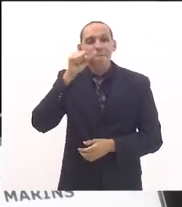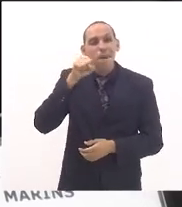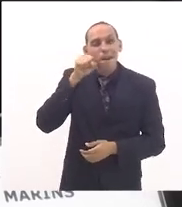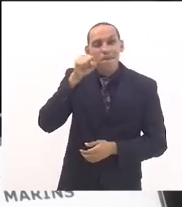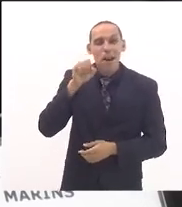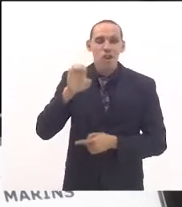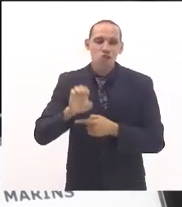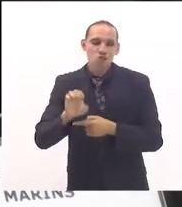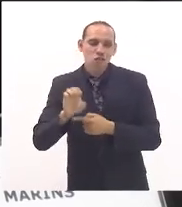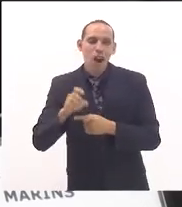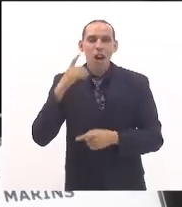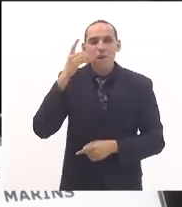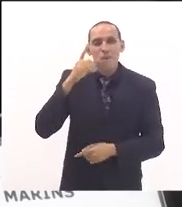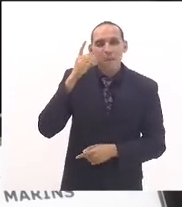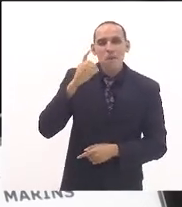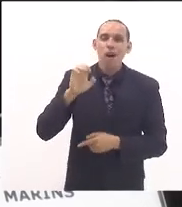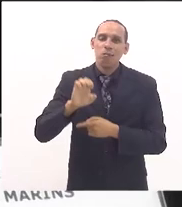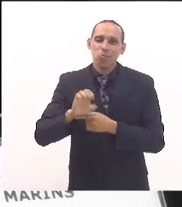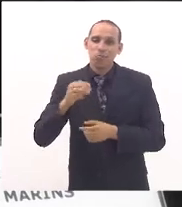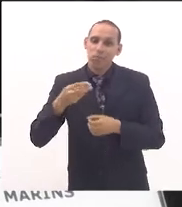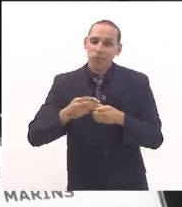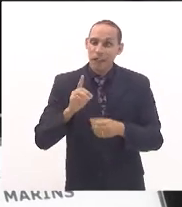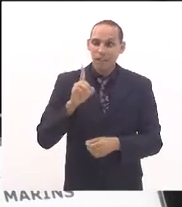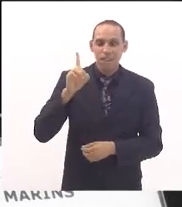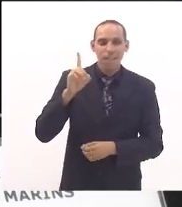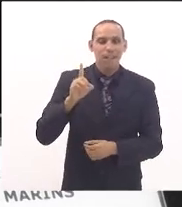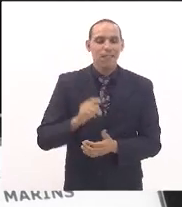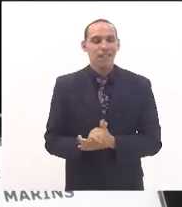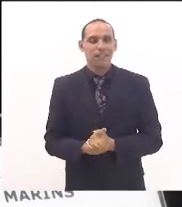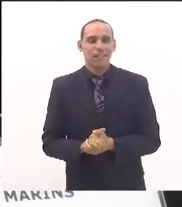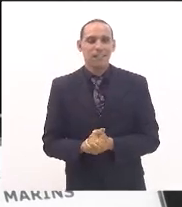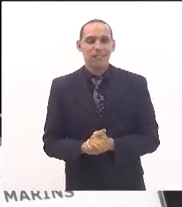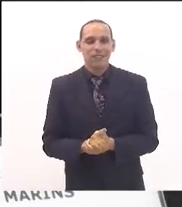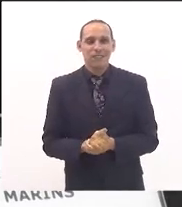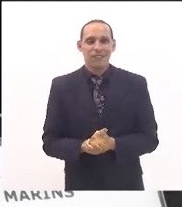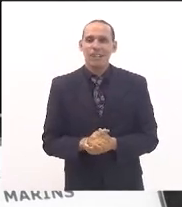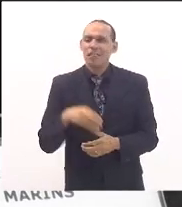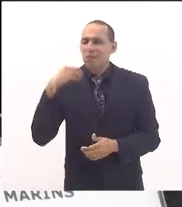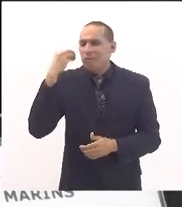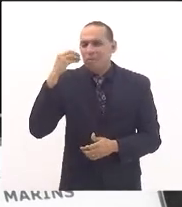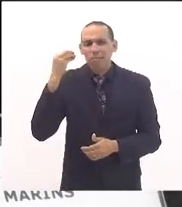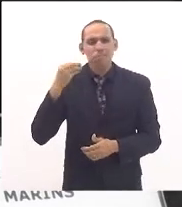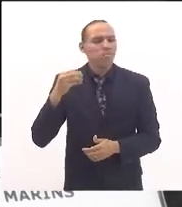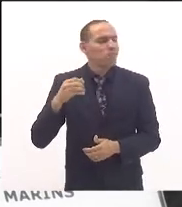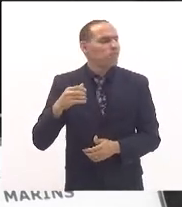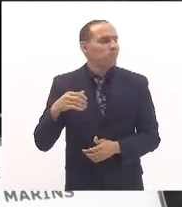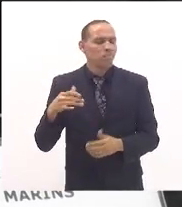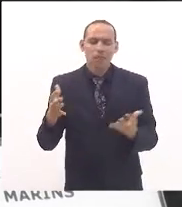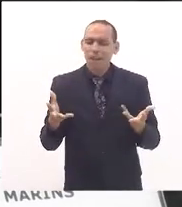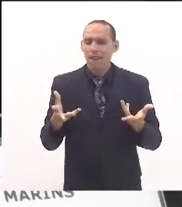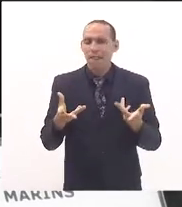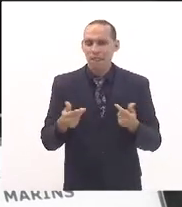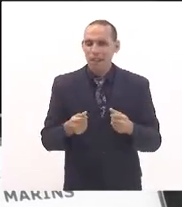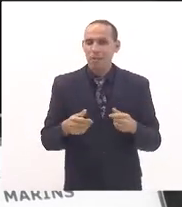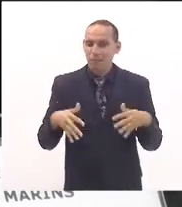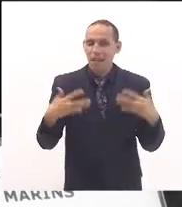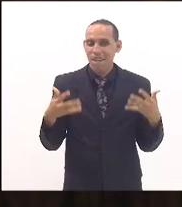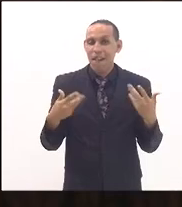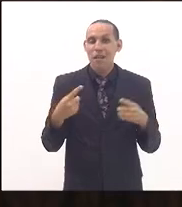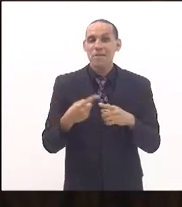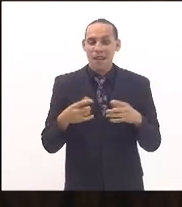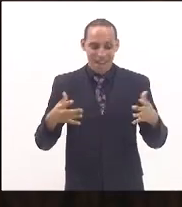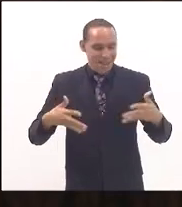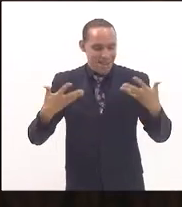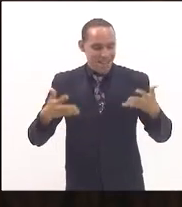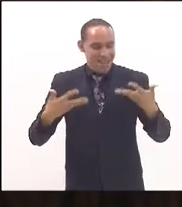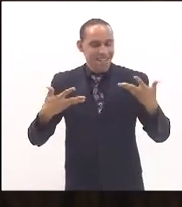com deputados estaduais daquele município numa experiência rica e alegre porque a alegria